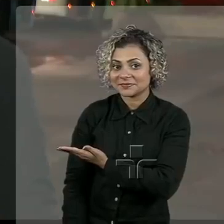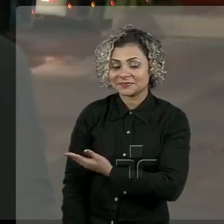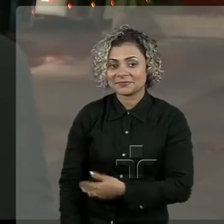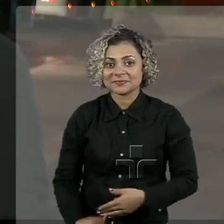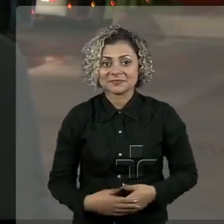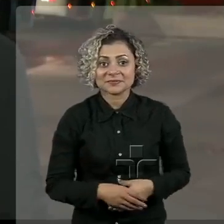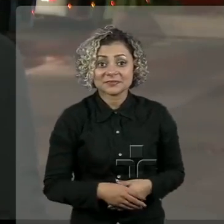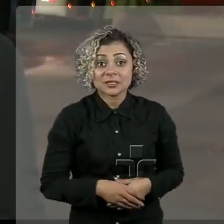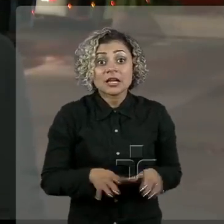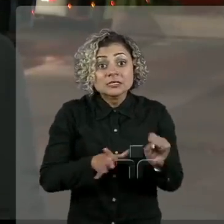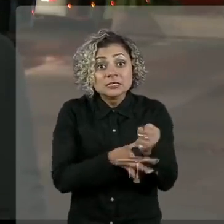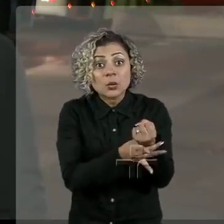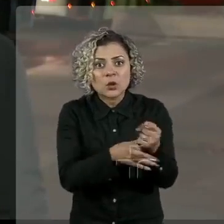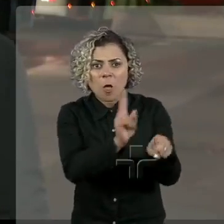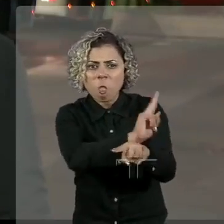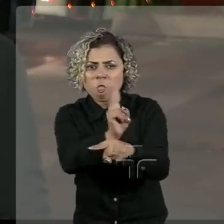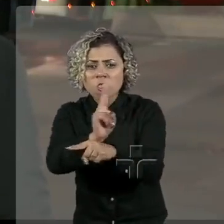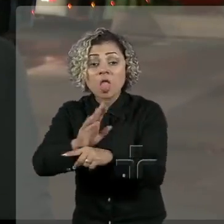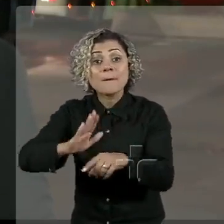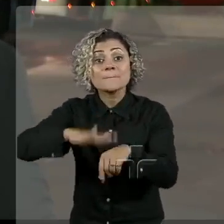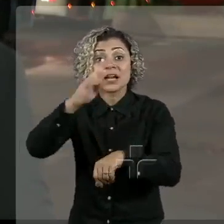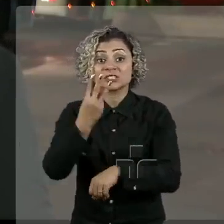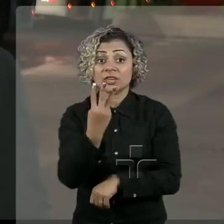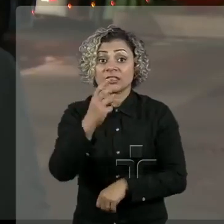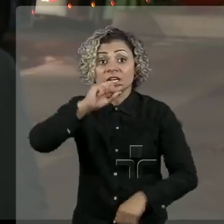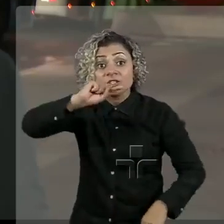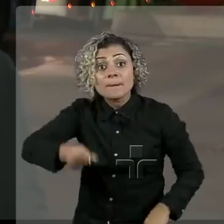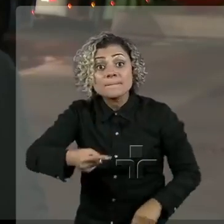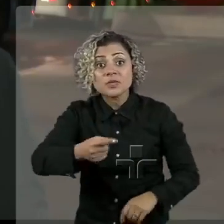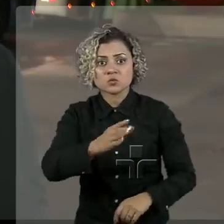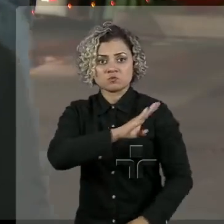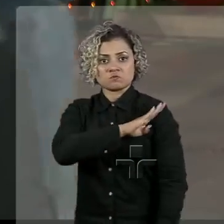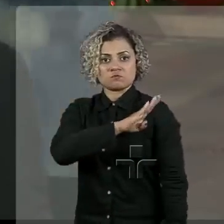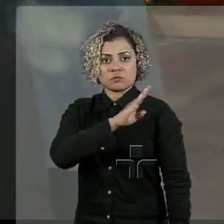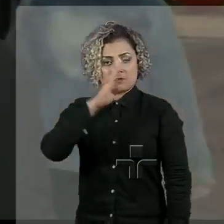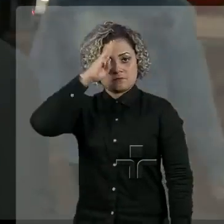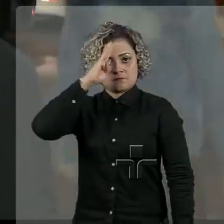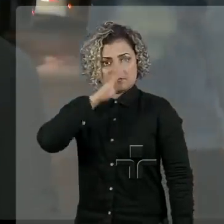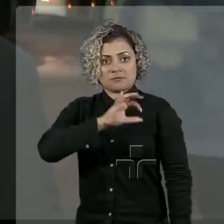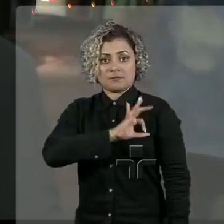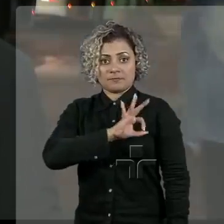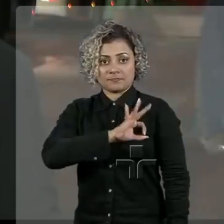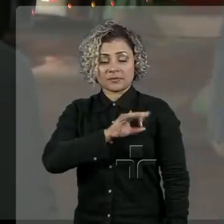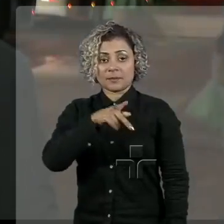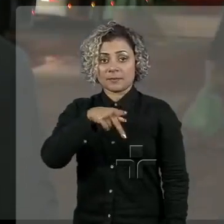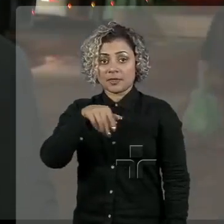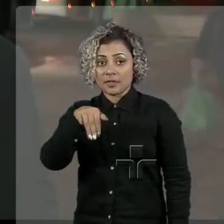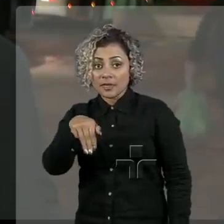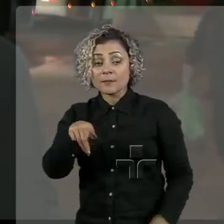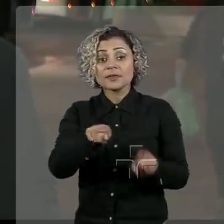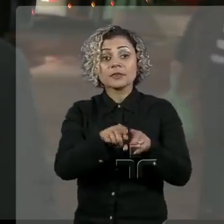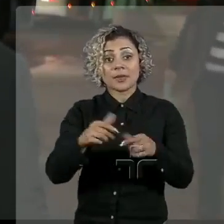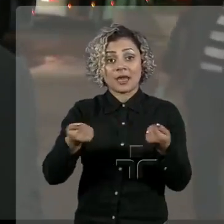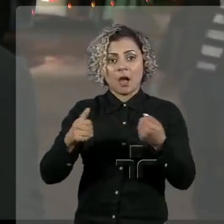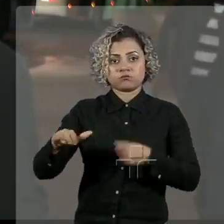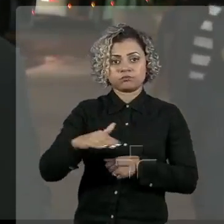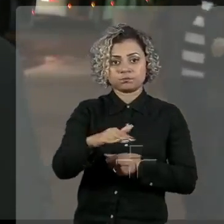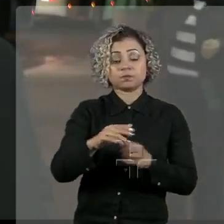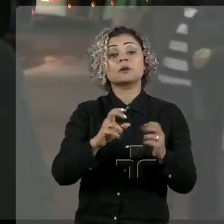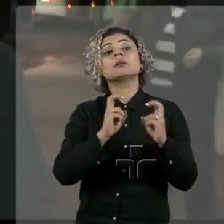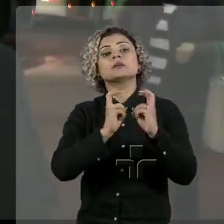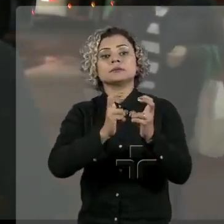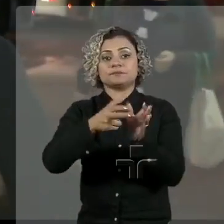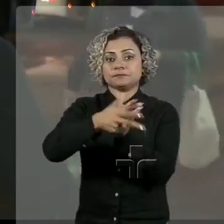spcineplaytudojunto.com.br. A segurança será reforçada com mais de 3.000 policiais militares e 80 viaturas. Os trens do metrô